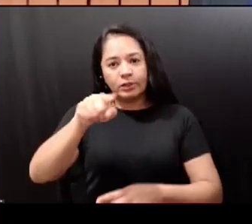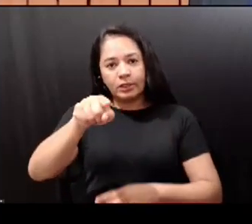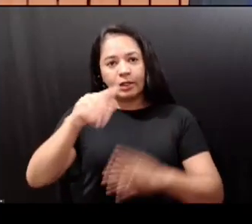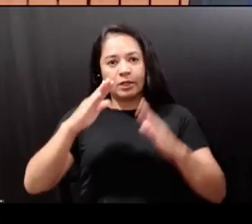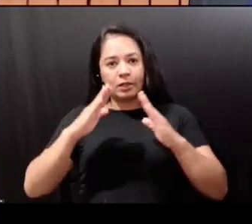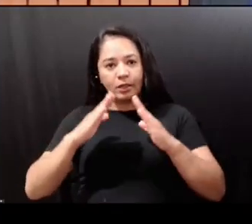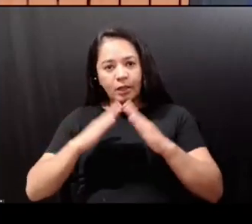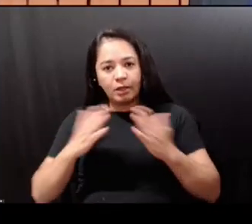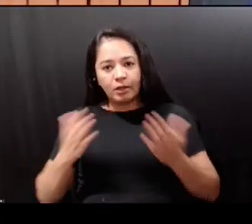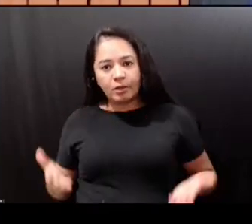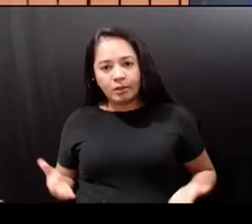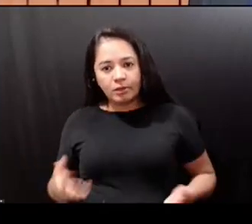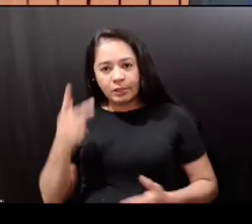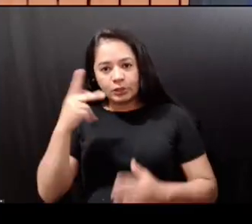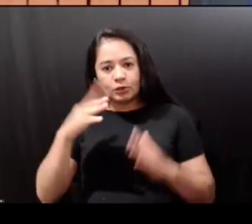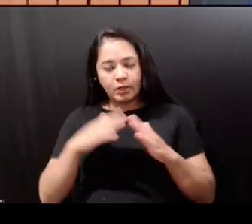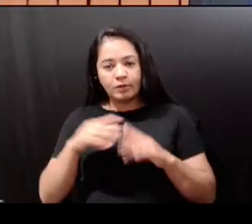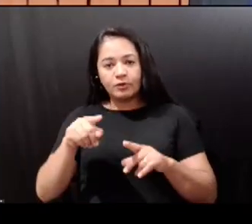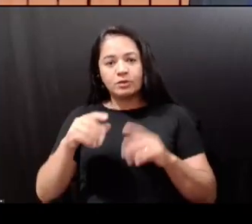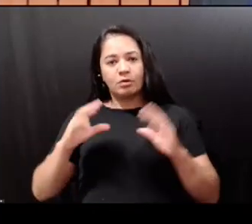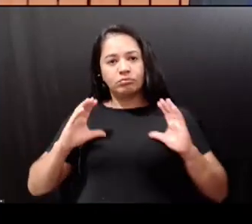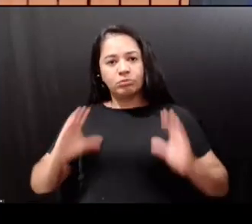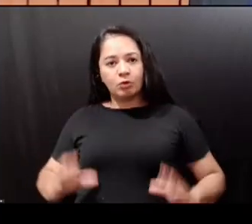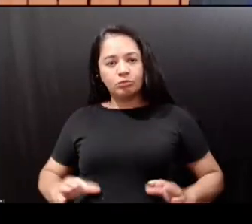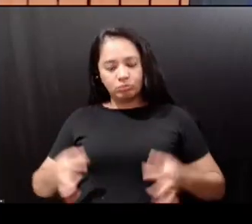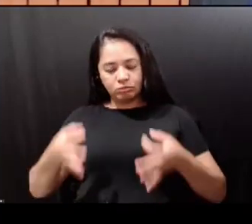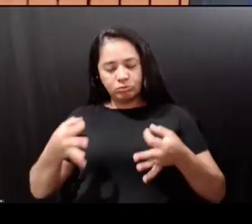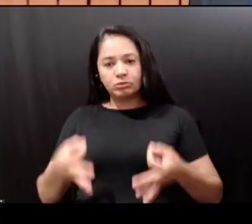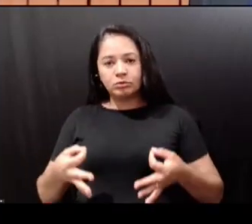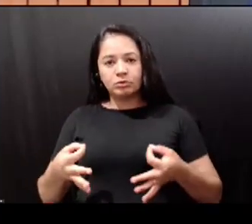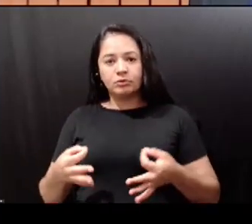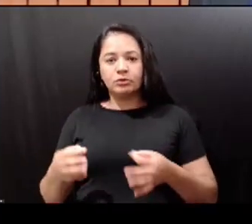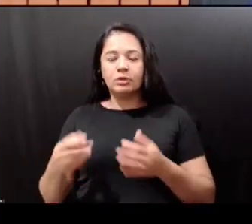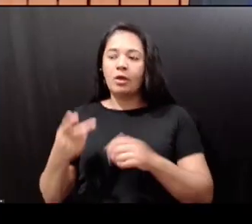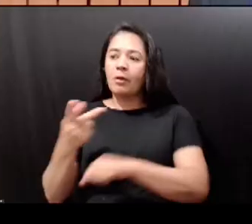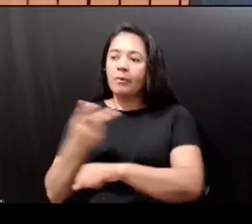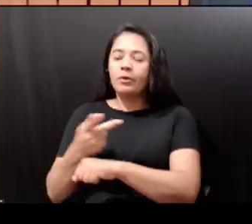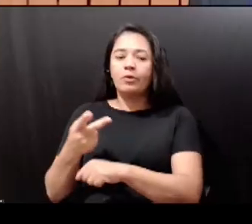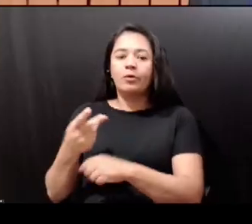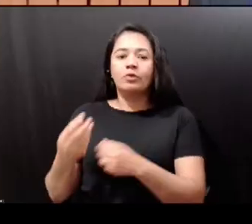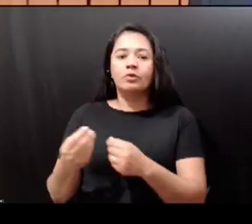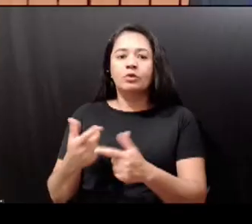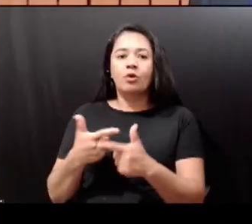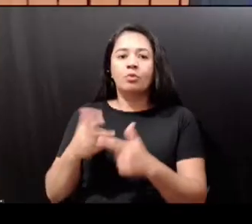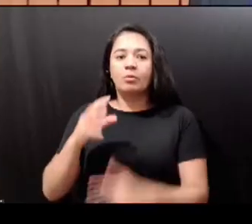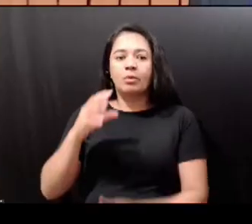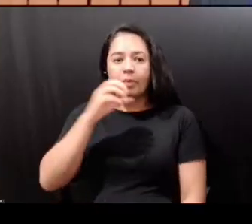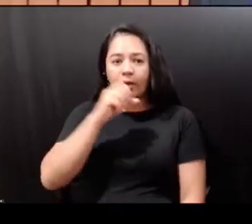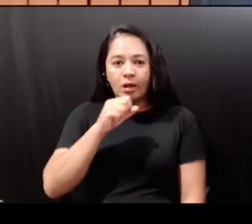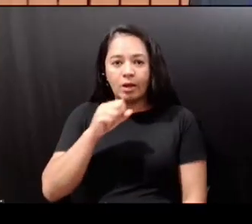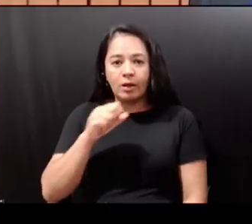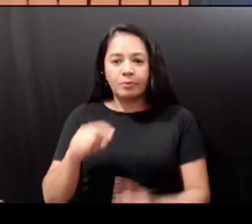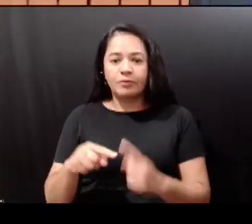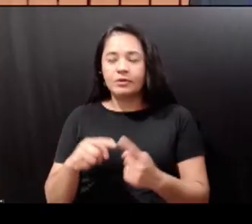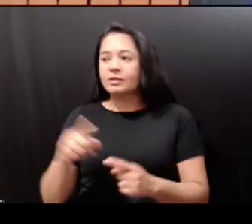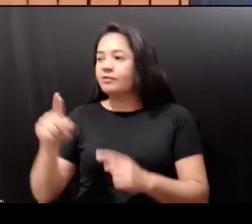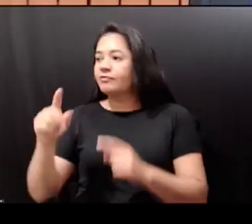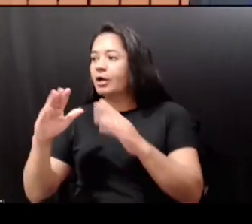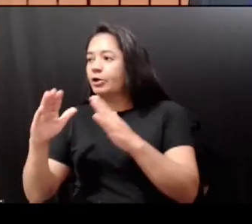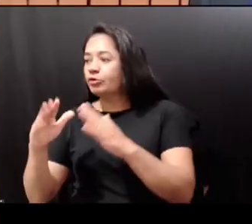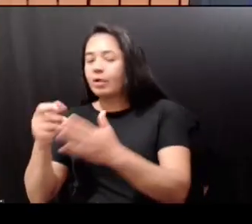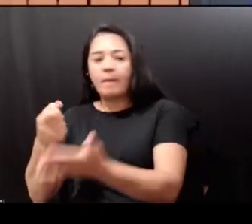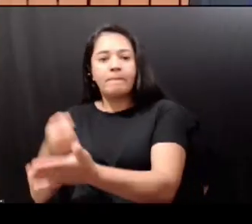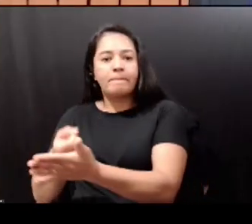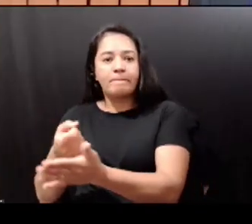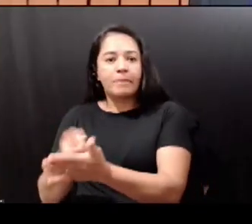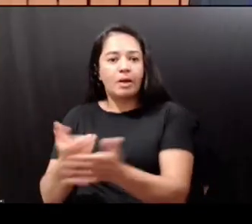conduta correta, vereador Benê Lima, você procura sanar o problema o mais rápido possível, você vai numa casa lotérica, que é permitido, e